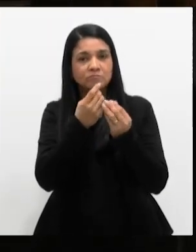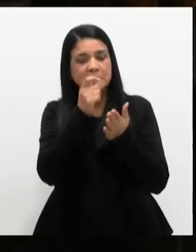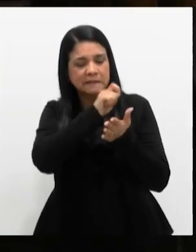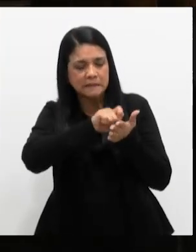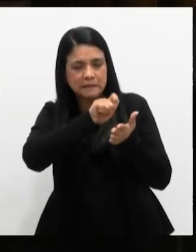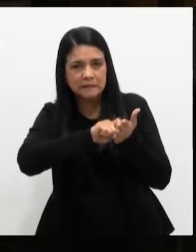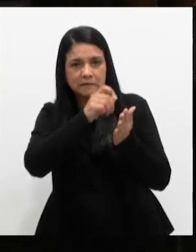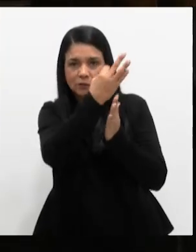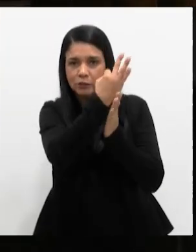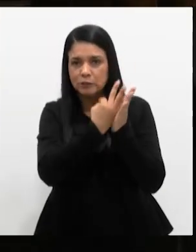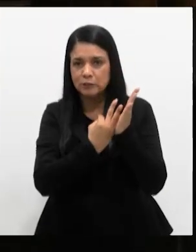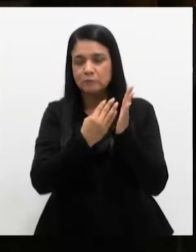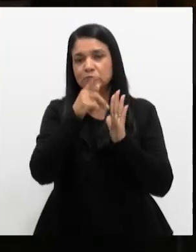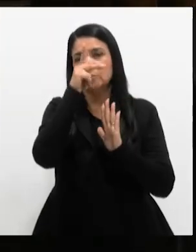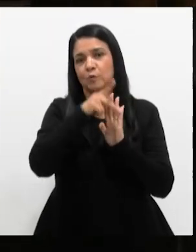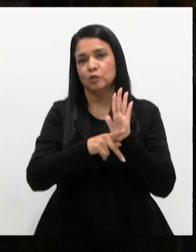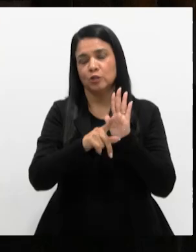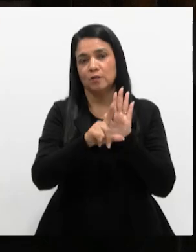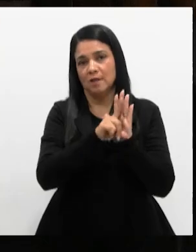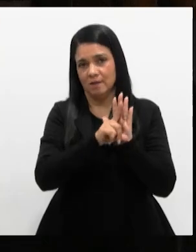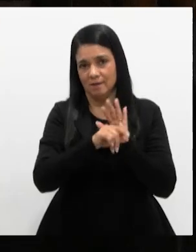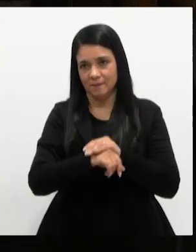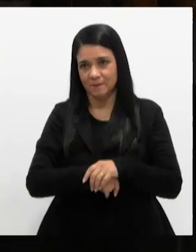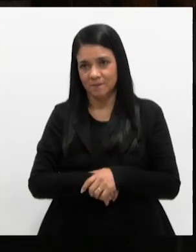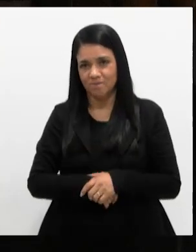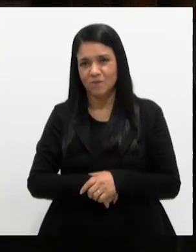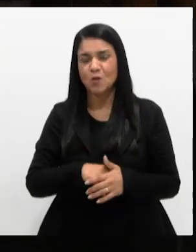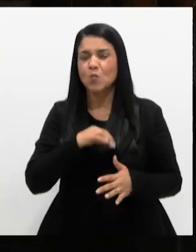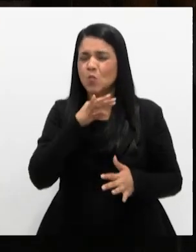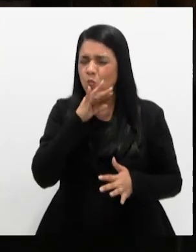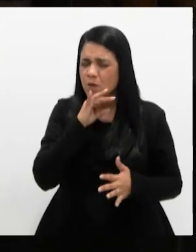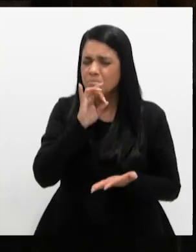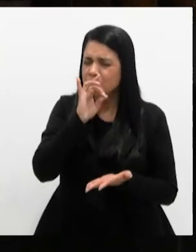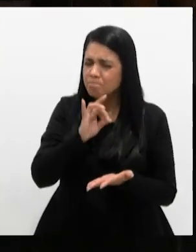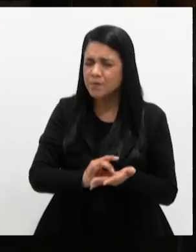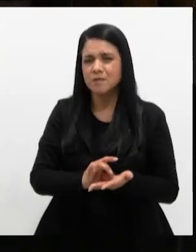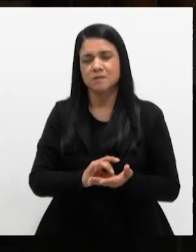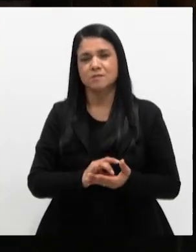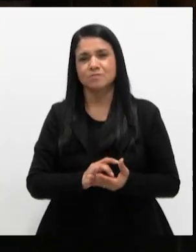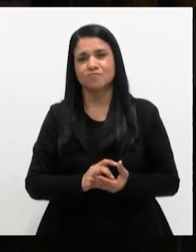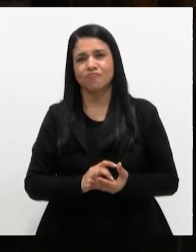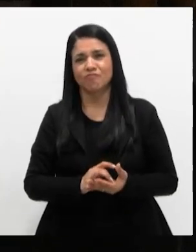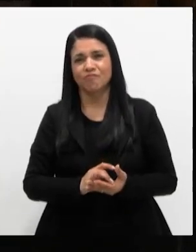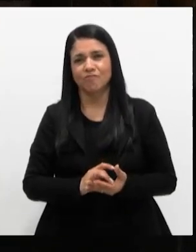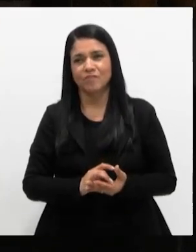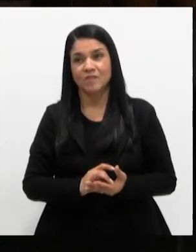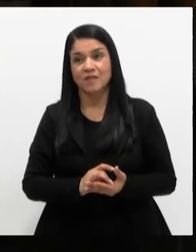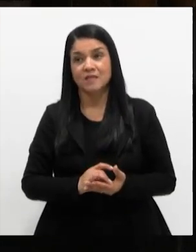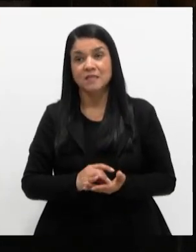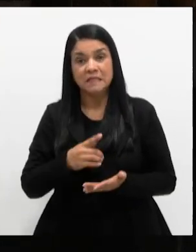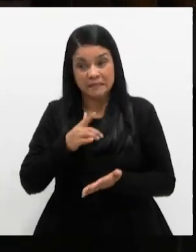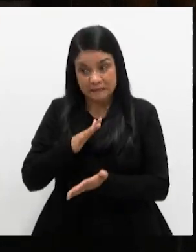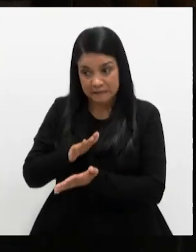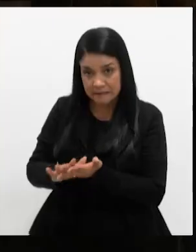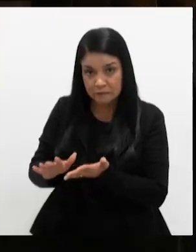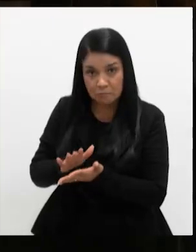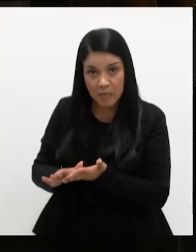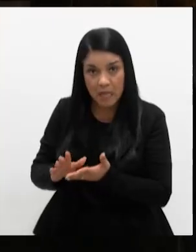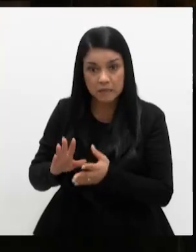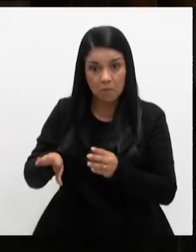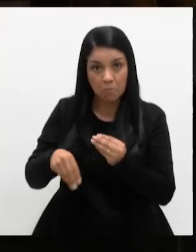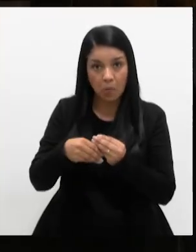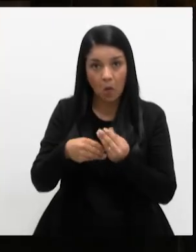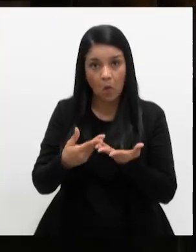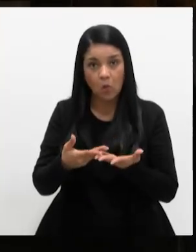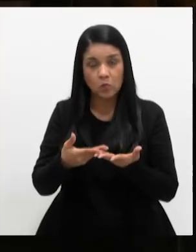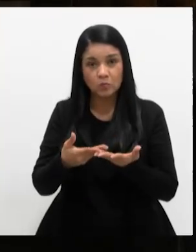redige um projeto de lei. Muito ruim. E mais despesa. Não adianta dizer que é